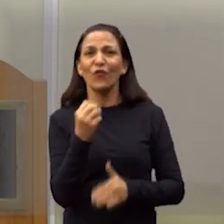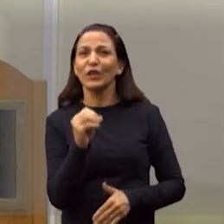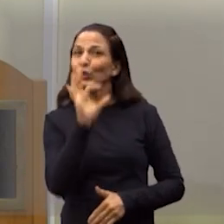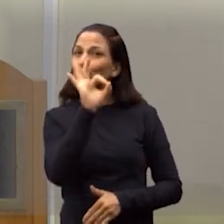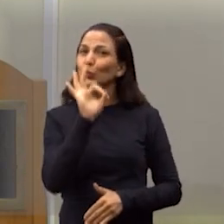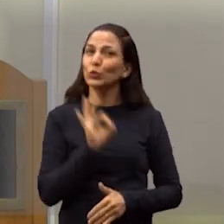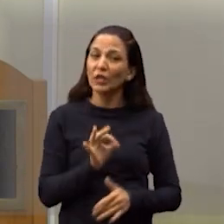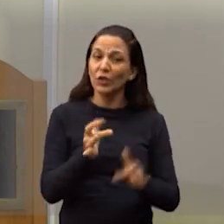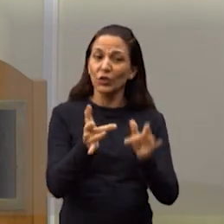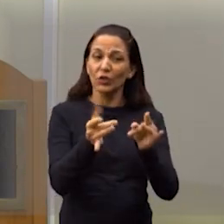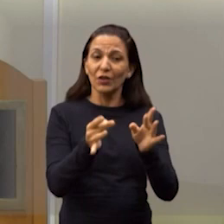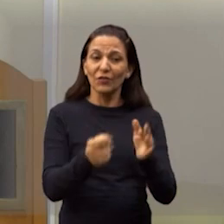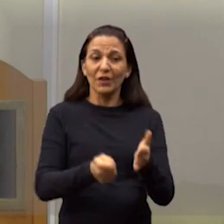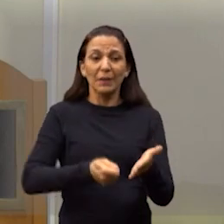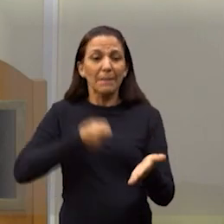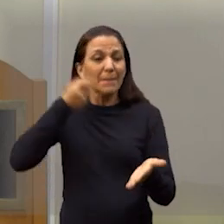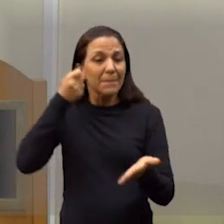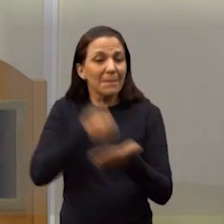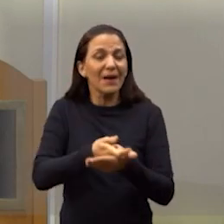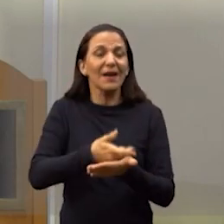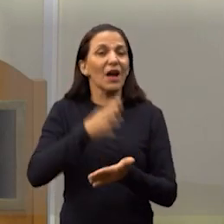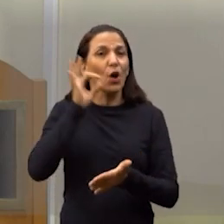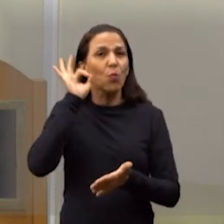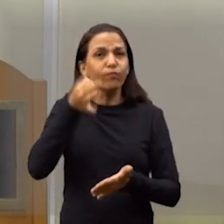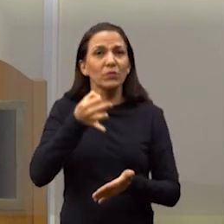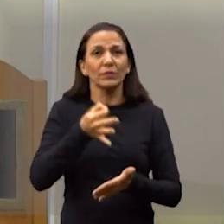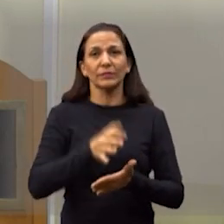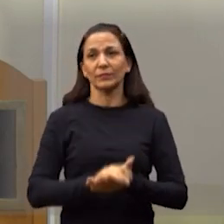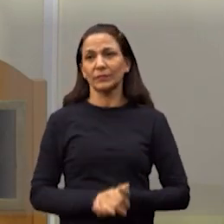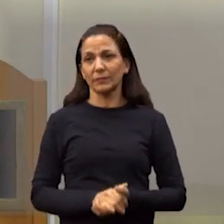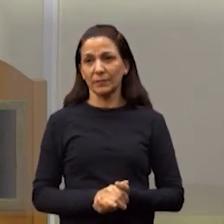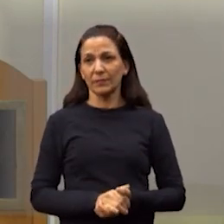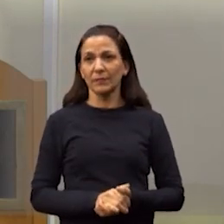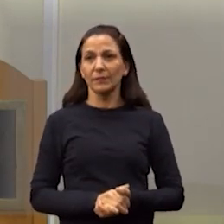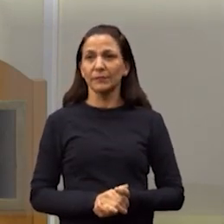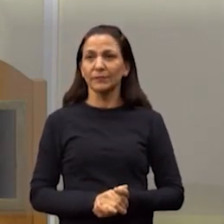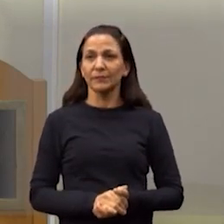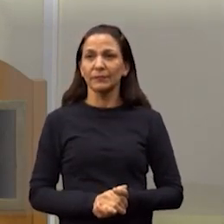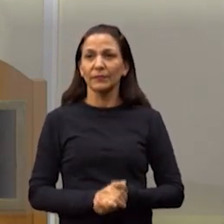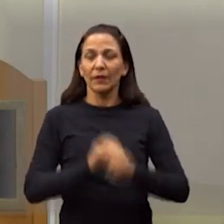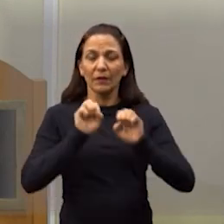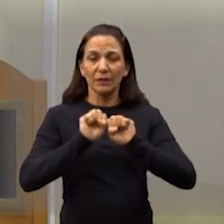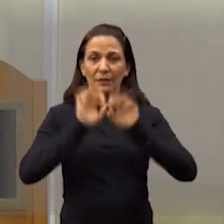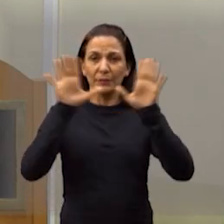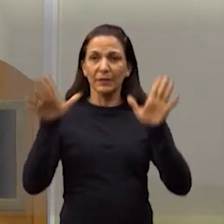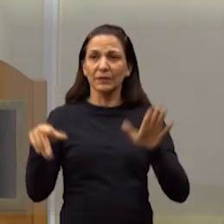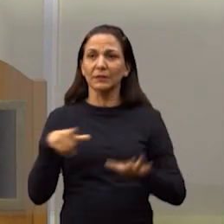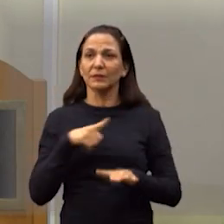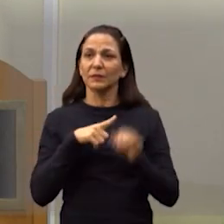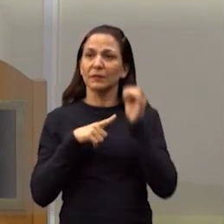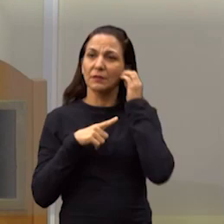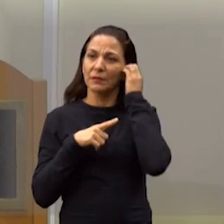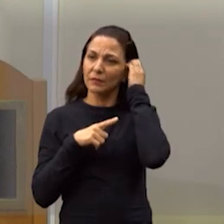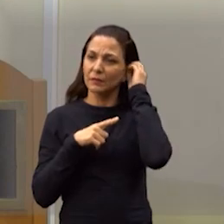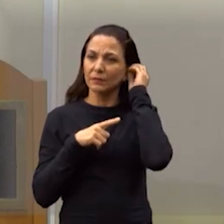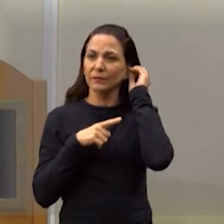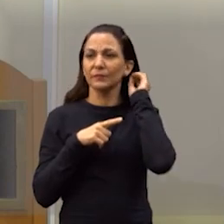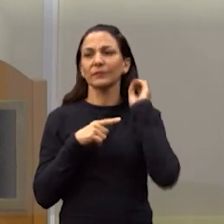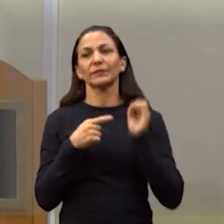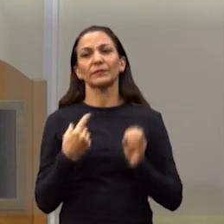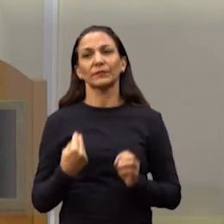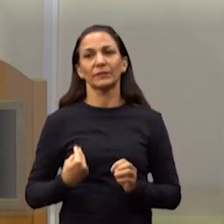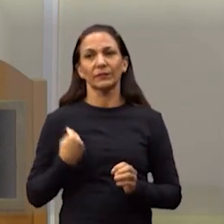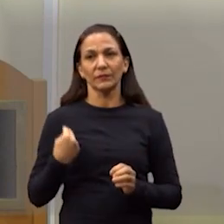pela venda à vista sugiro também que pela transparência do município que até que seja apurado